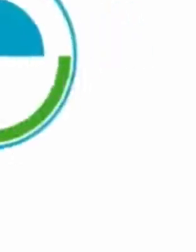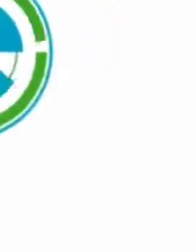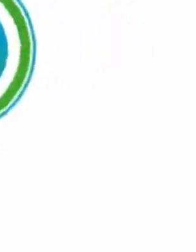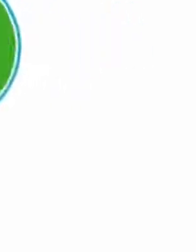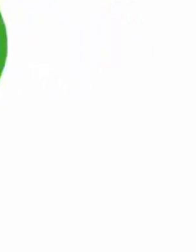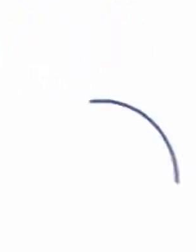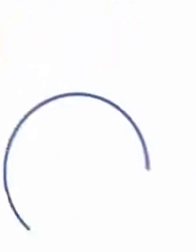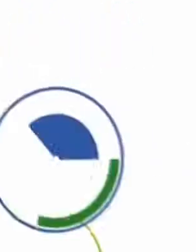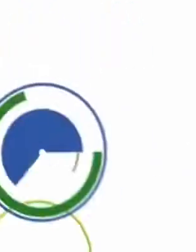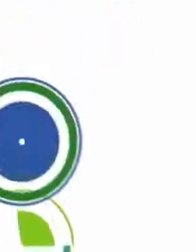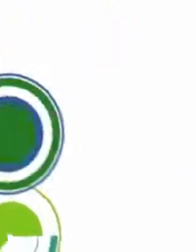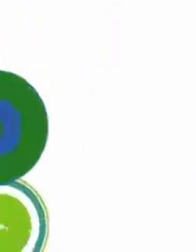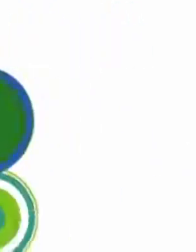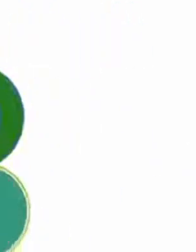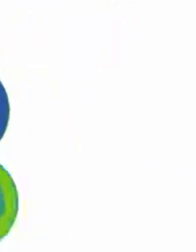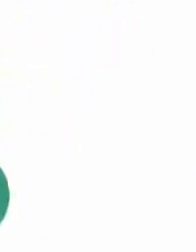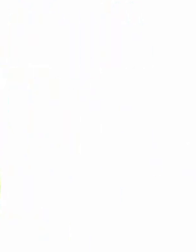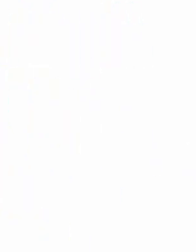E aí